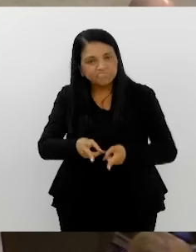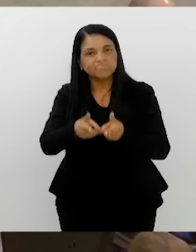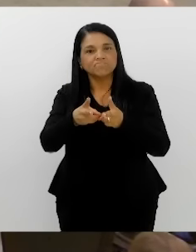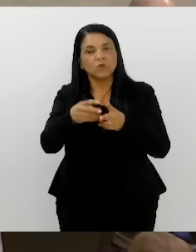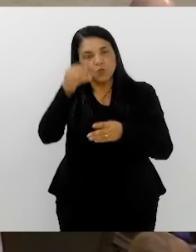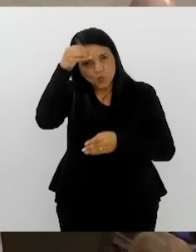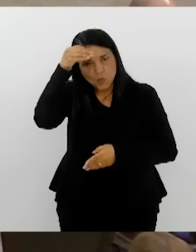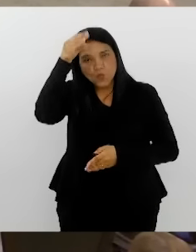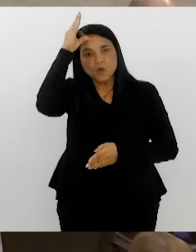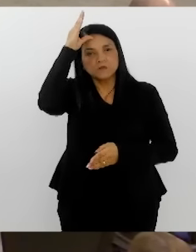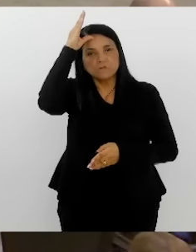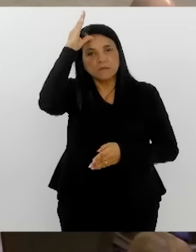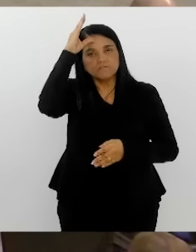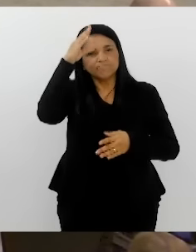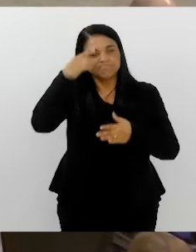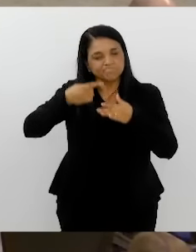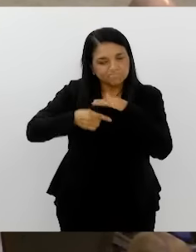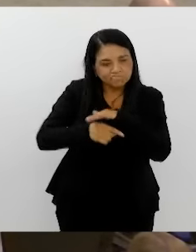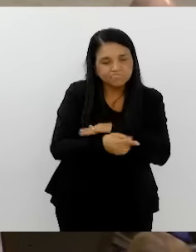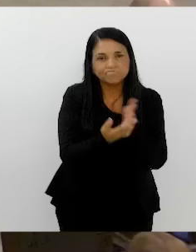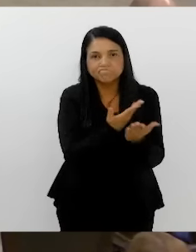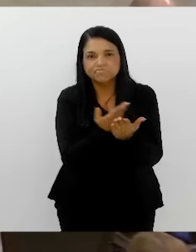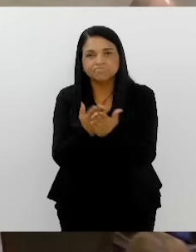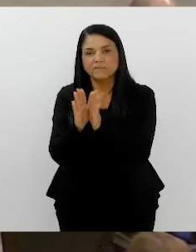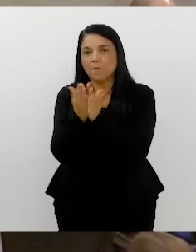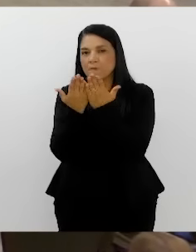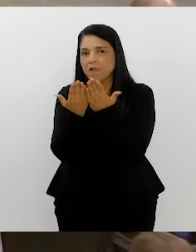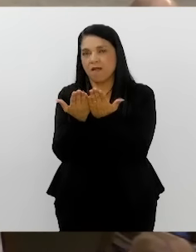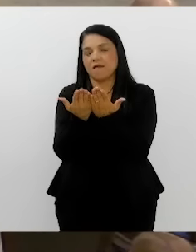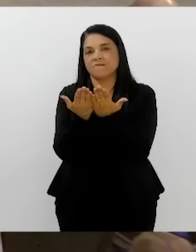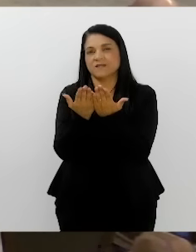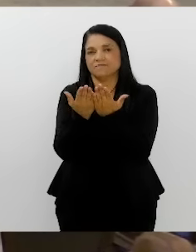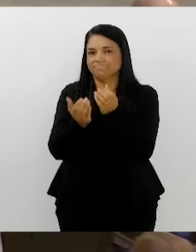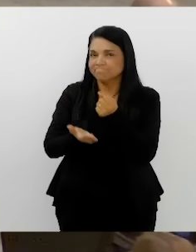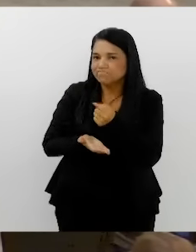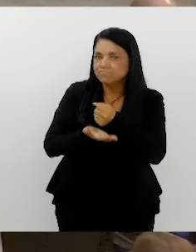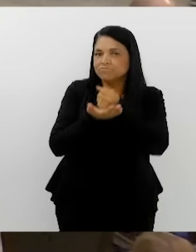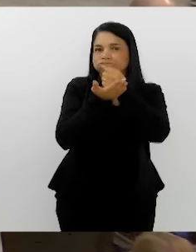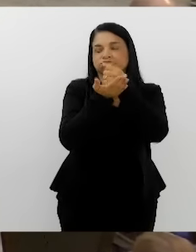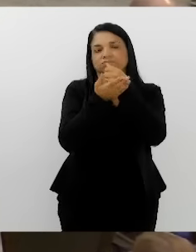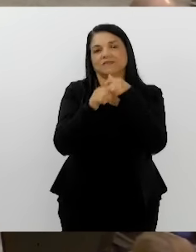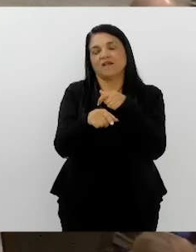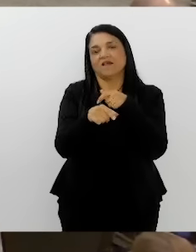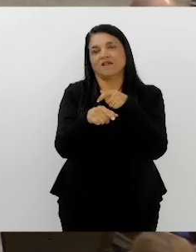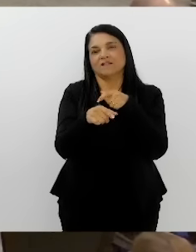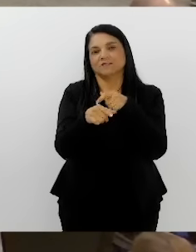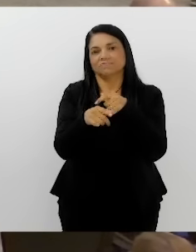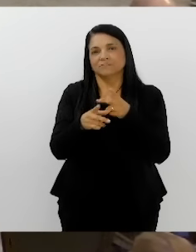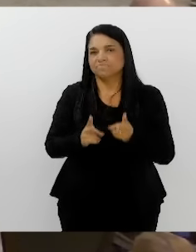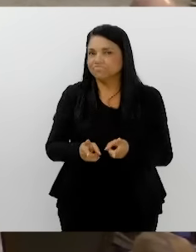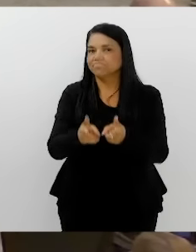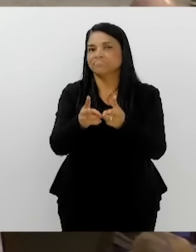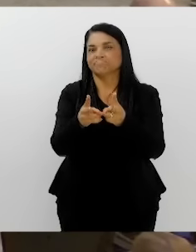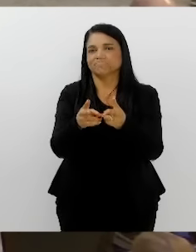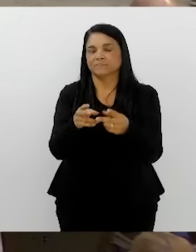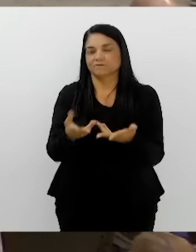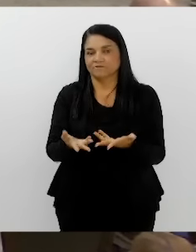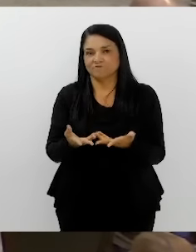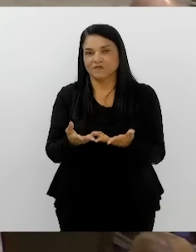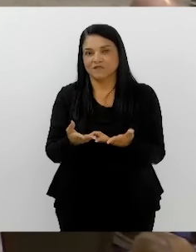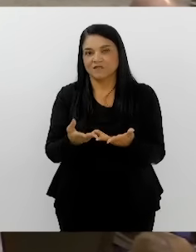conhecimento, esse aprofundamento na palavra que te sustenta, é que vai te fazer chegar mais longe. É isso, não